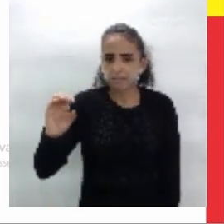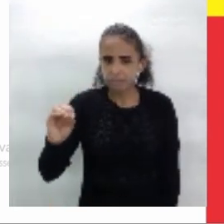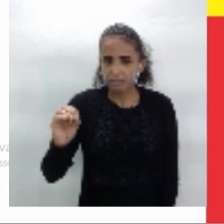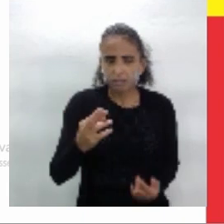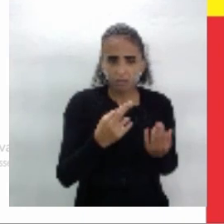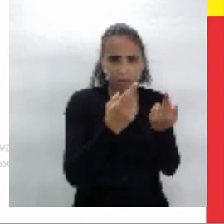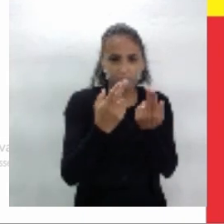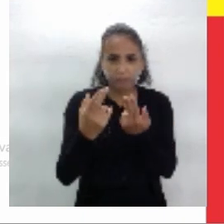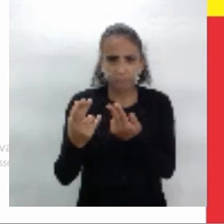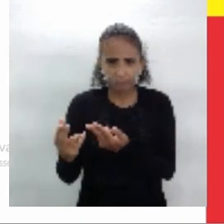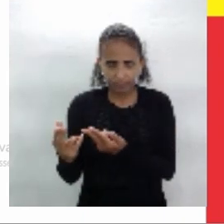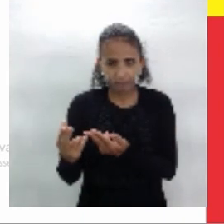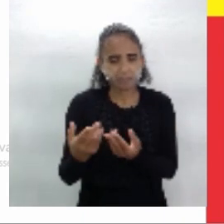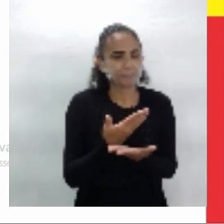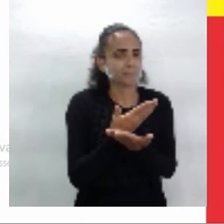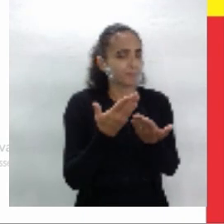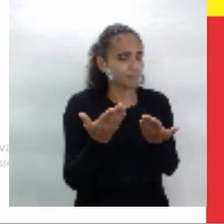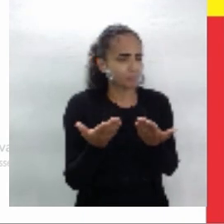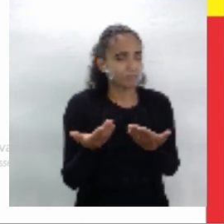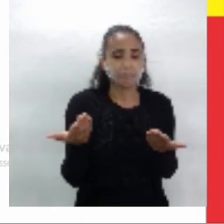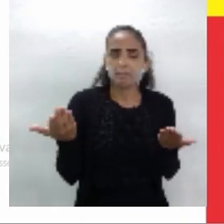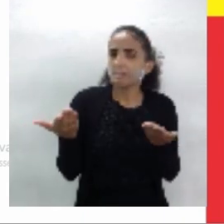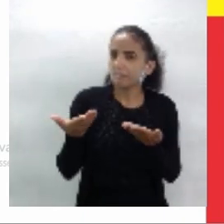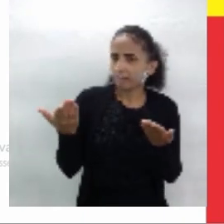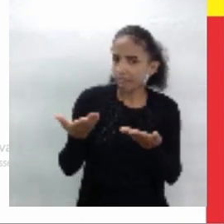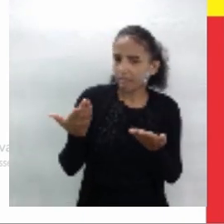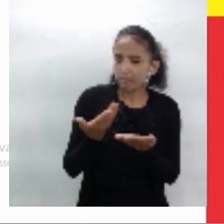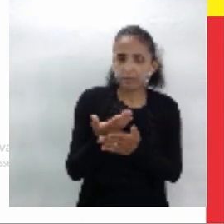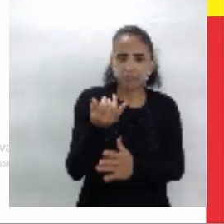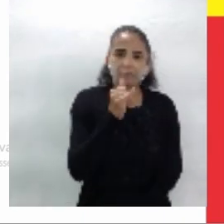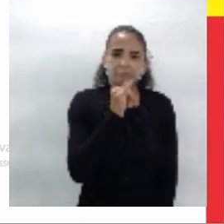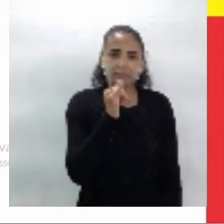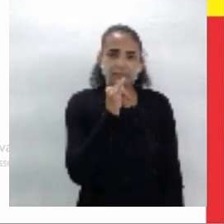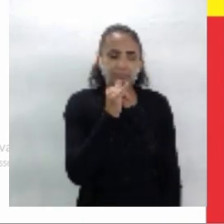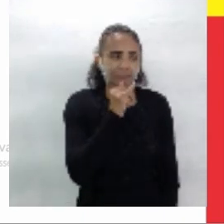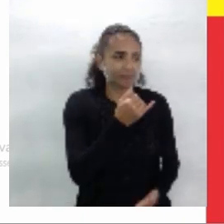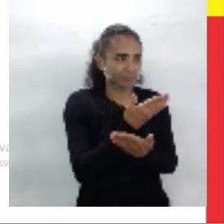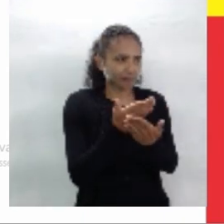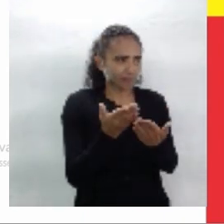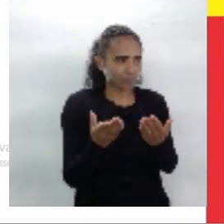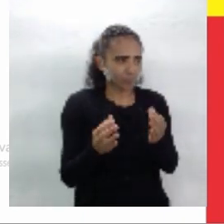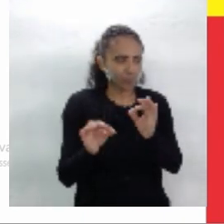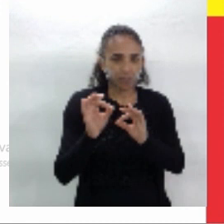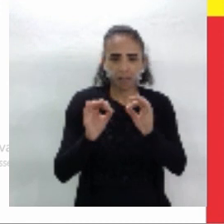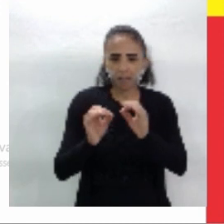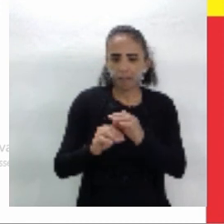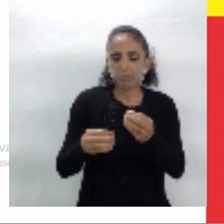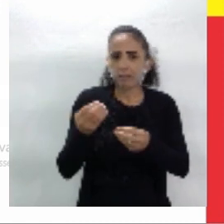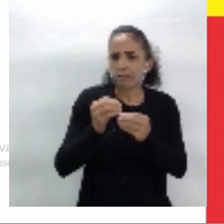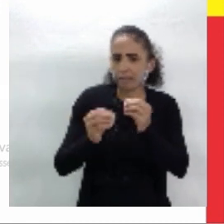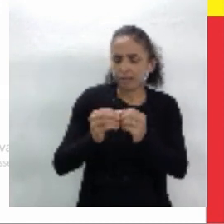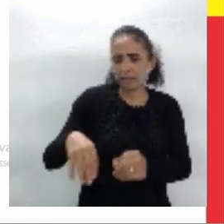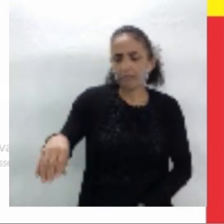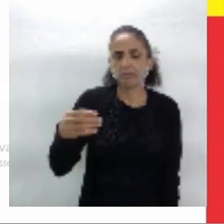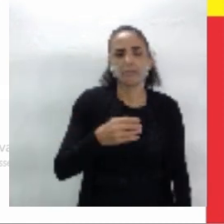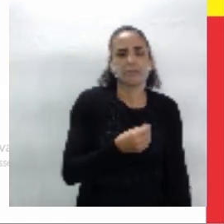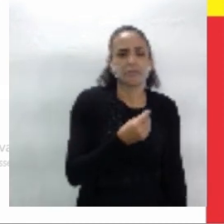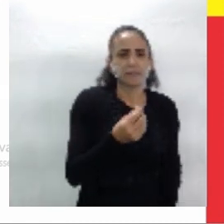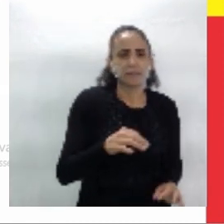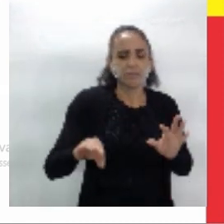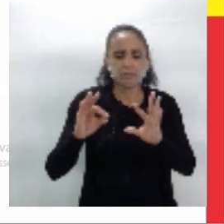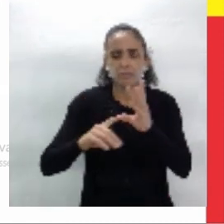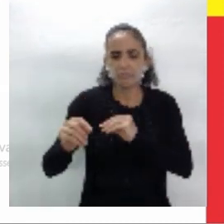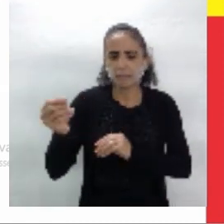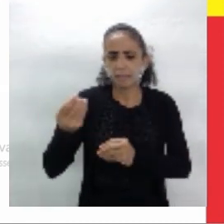quantidade do expoente. Agora vamos fazer um exemplo. Em certa campanha de arrecadação de lacre de